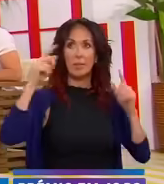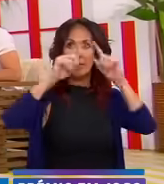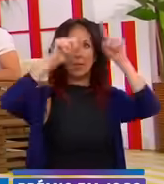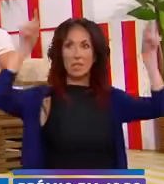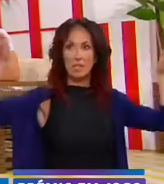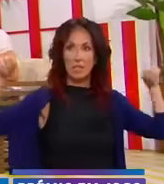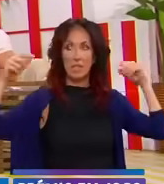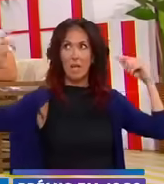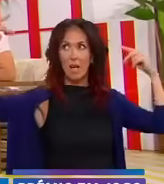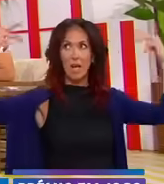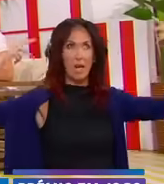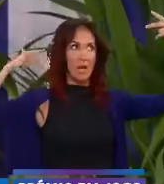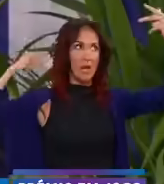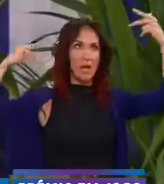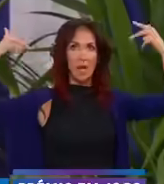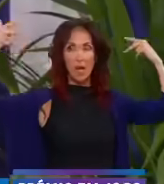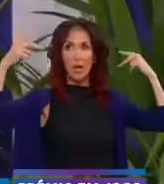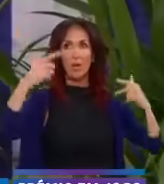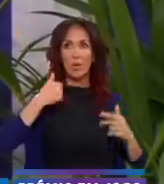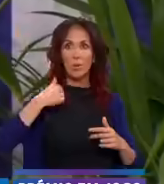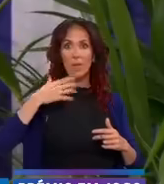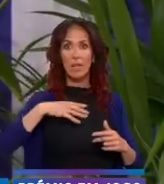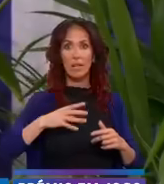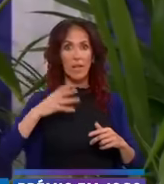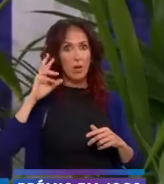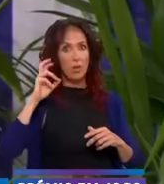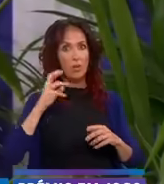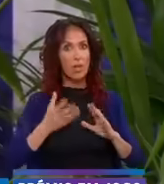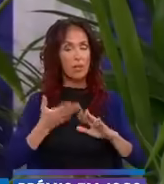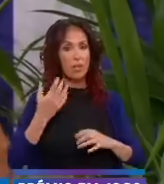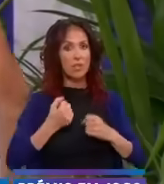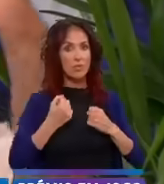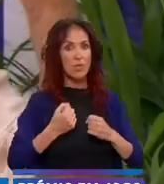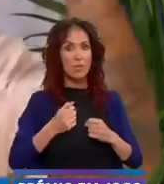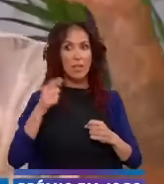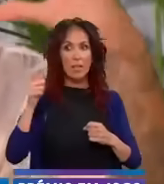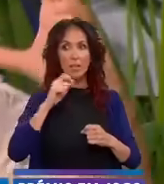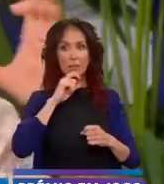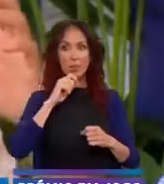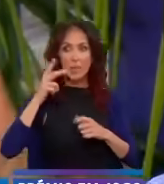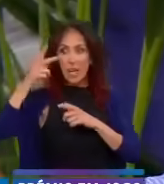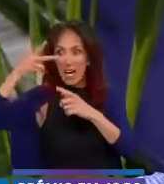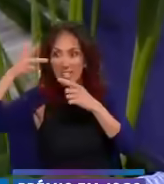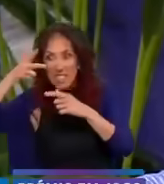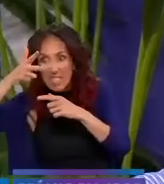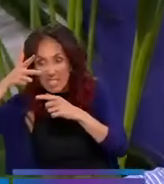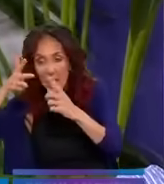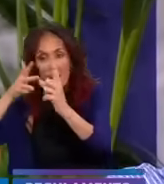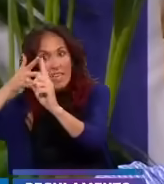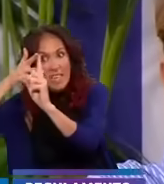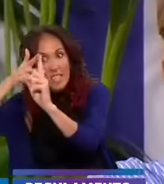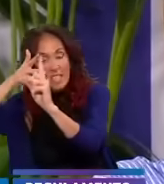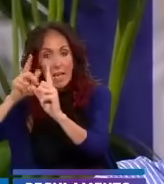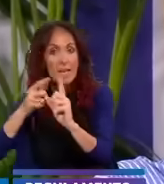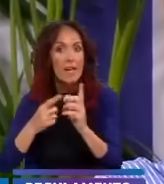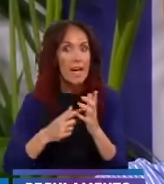que aquilo que ela quer ouvir é mais forte que tudo o resto. Ela, naquele momento, até podia lá estar o cameraman mesmo a agarrar na cama, mas a necessidade